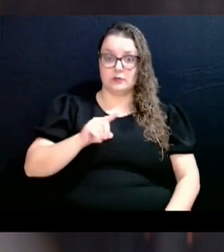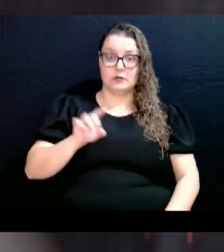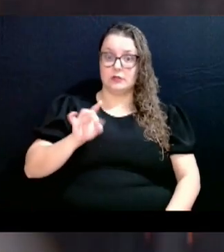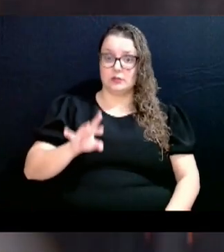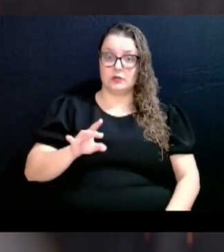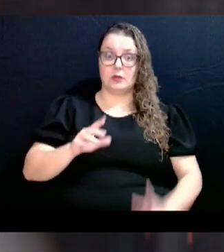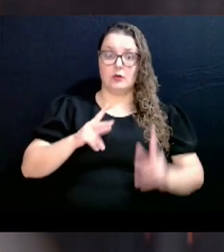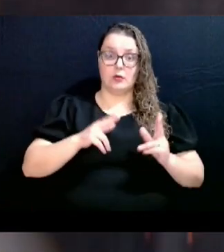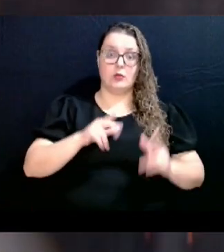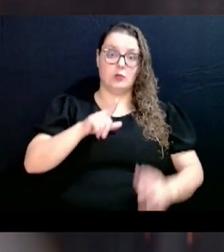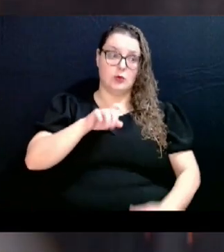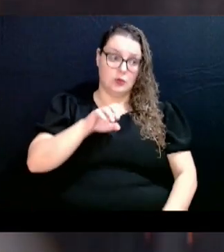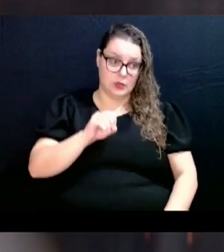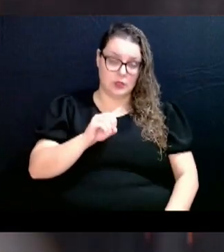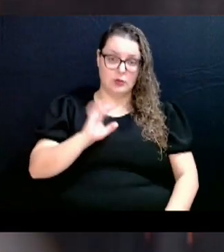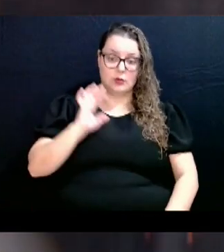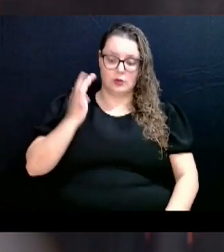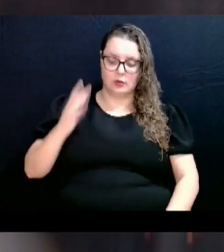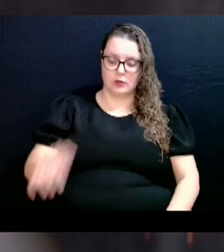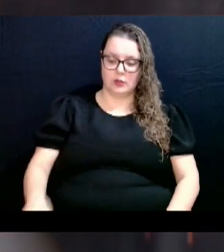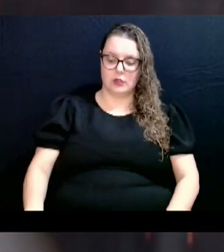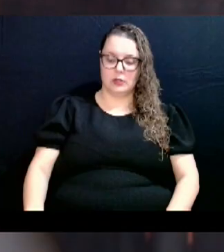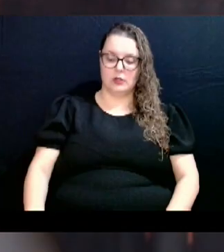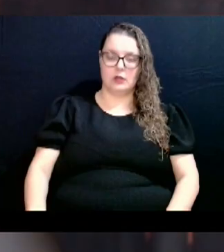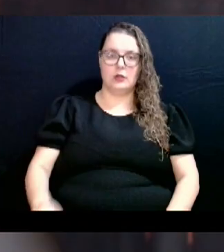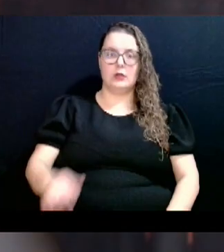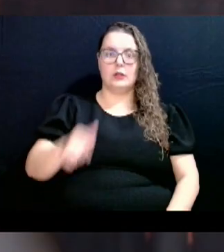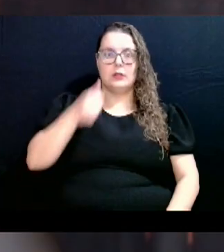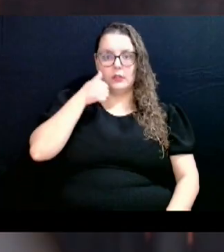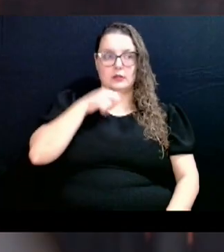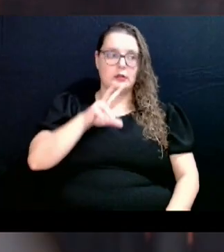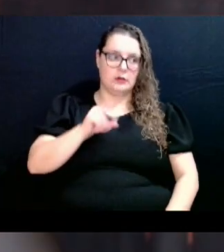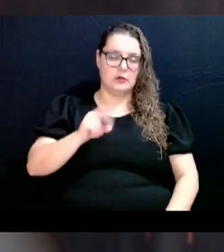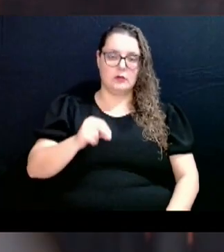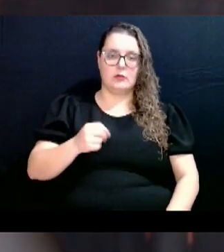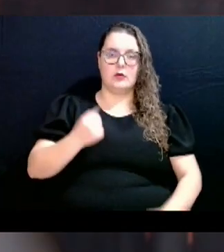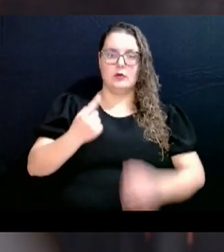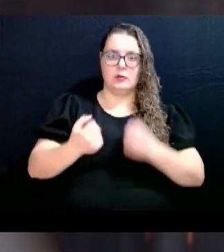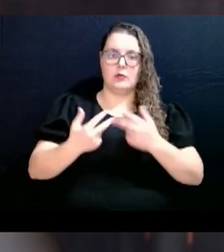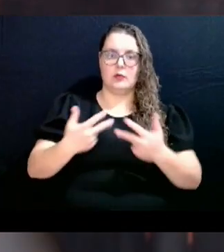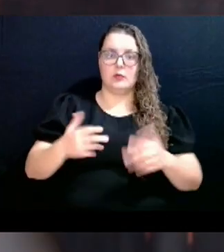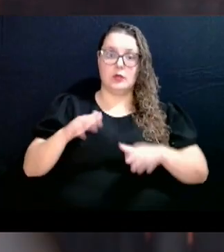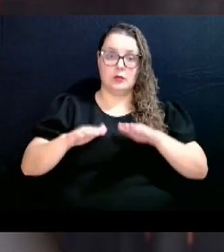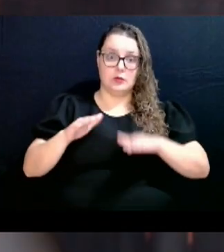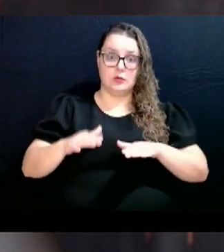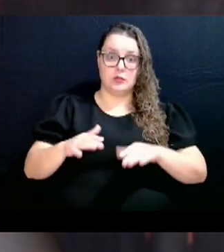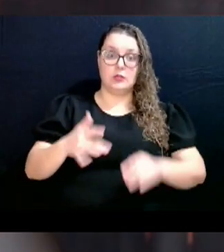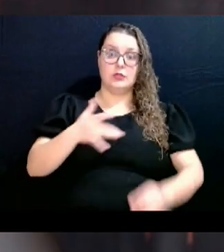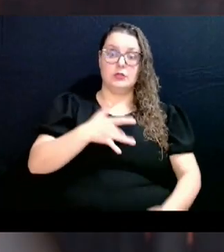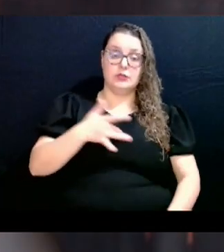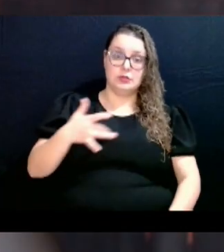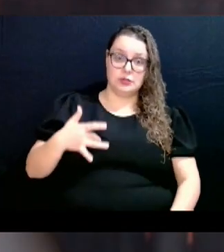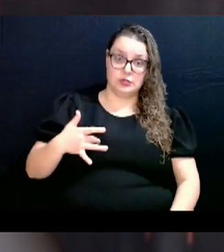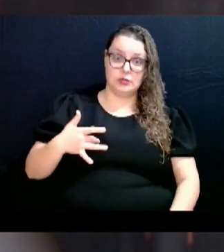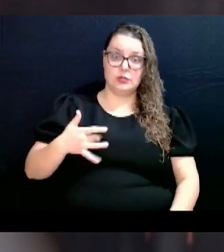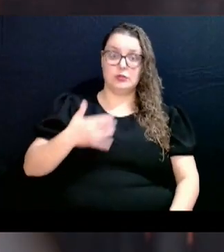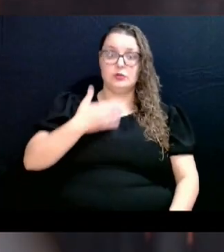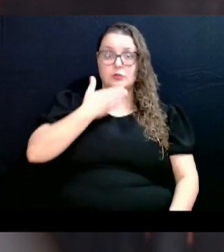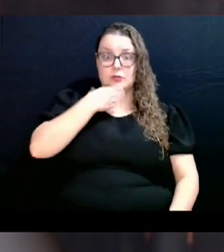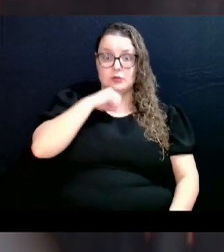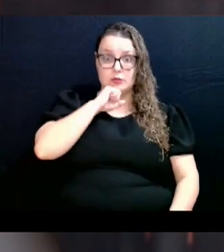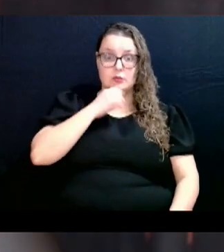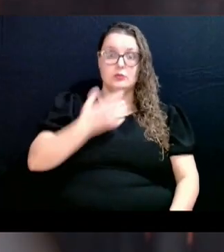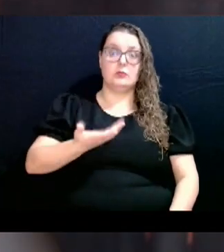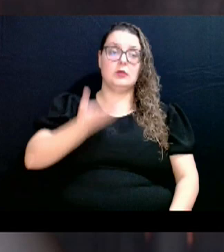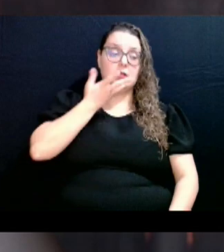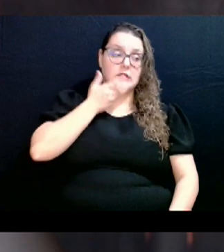que ocorreu, né, da avó esconder aí algumas questões, muitas das vezes até de saúde do pai, né, dessa criança,